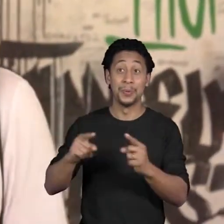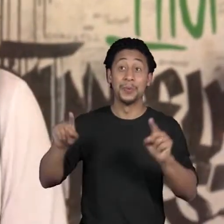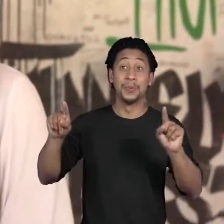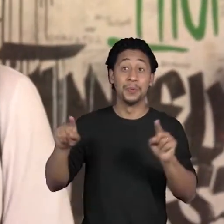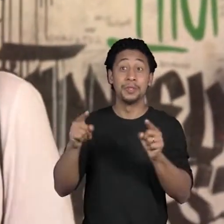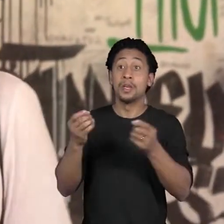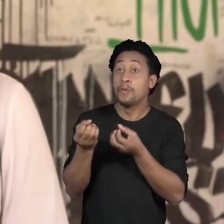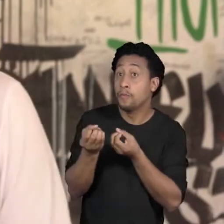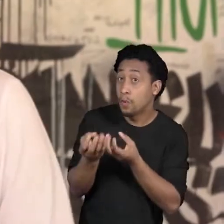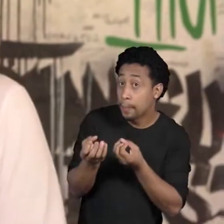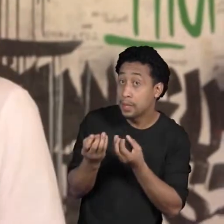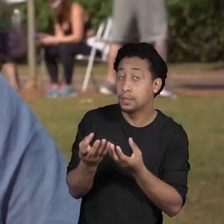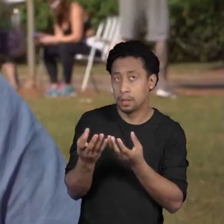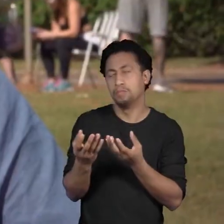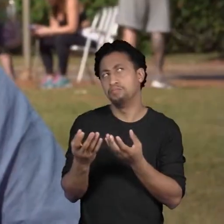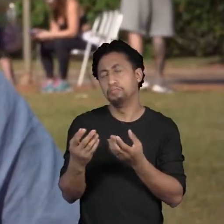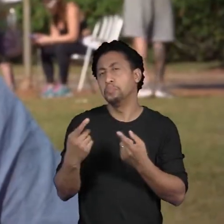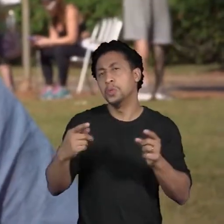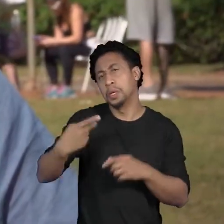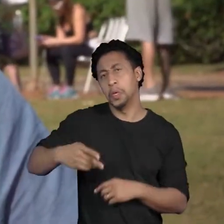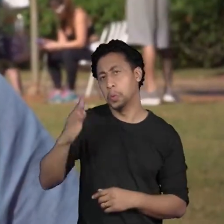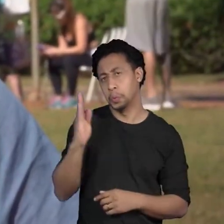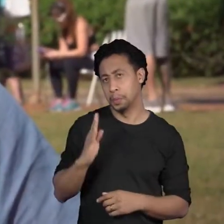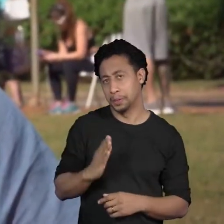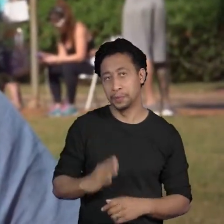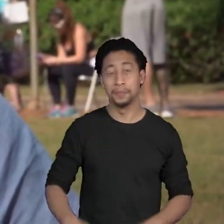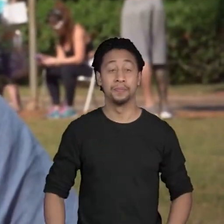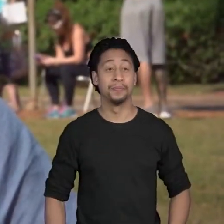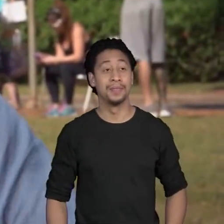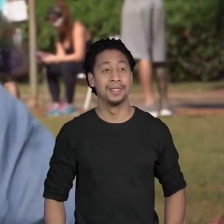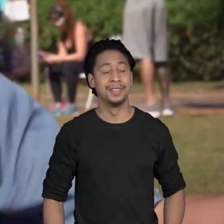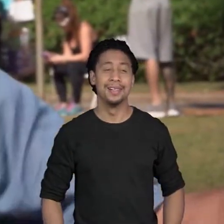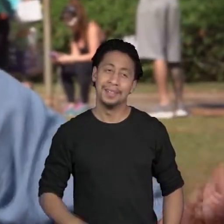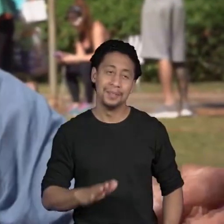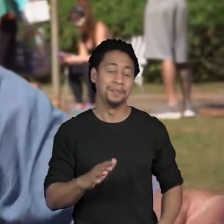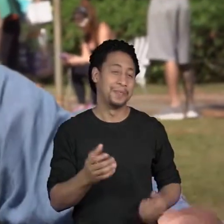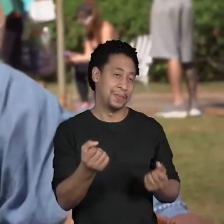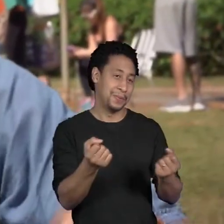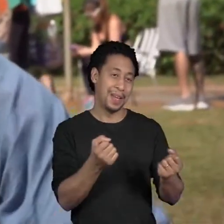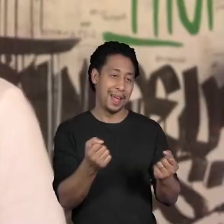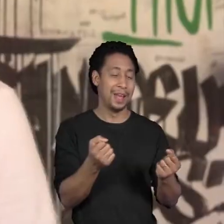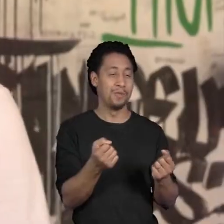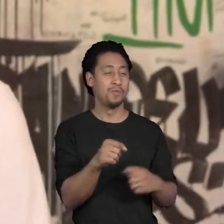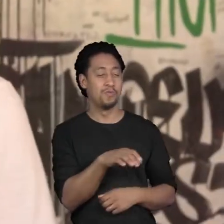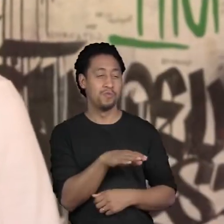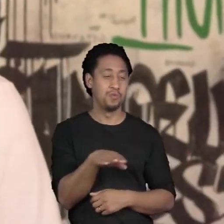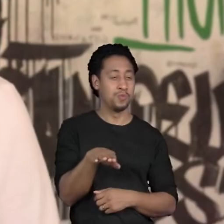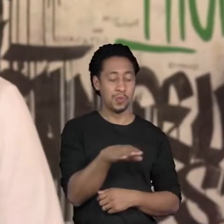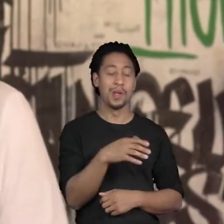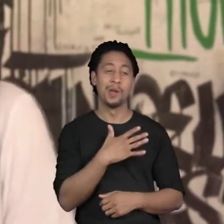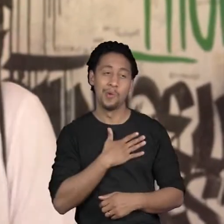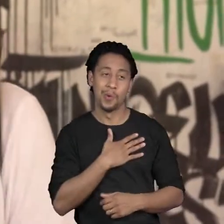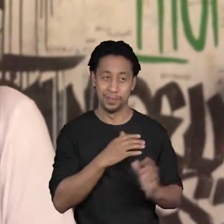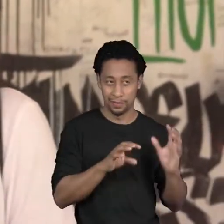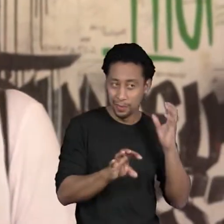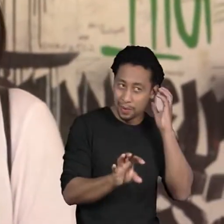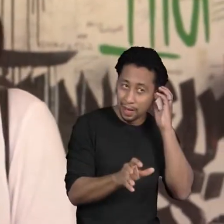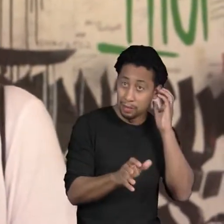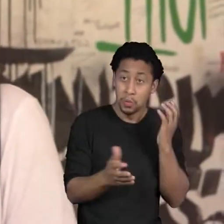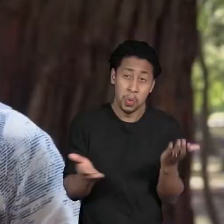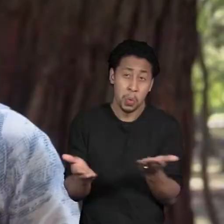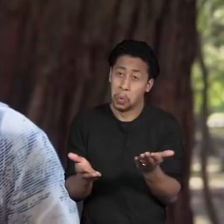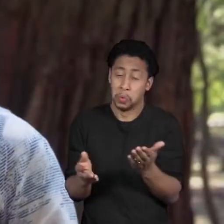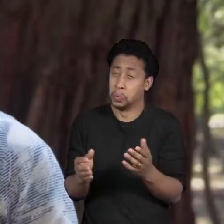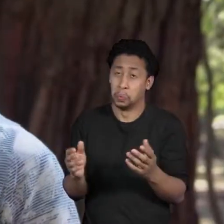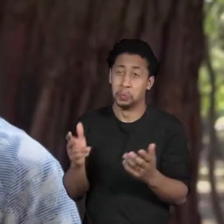ouvindo. Assim mesmo. MPB, forte assim, coisas. Que eu gosto de ouvir. Eu ouvia muito quando era criança. Eu lembro muita coisa em